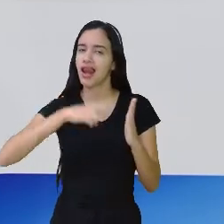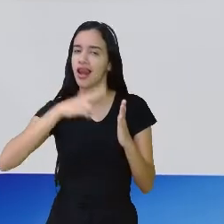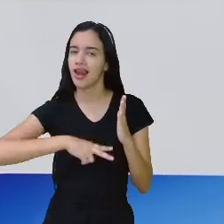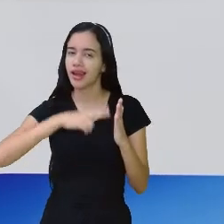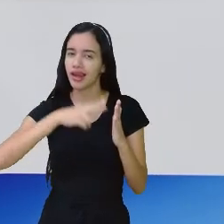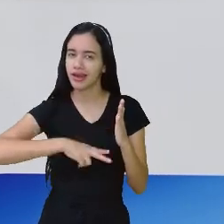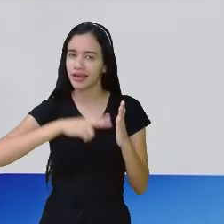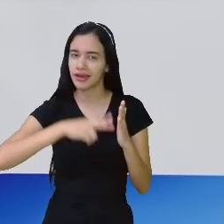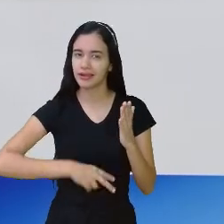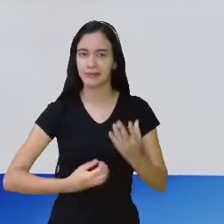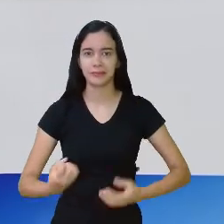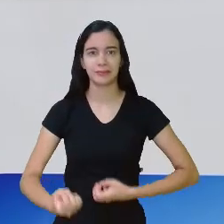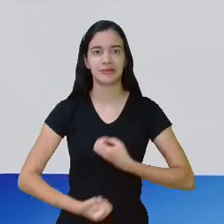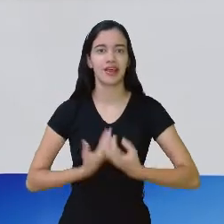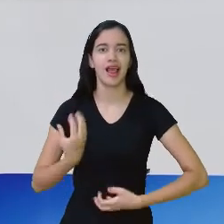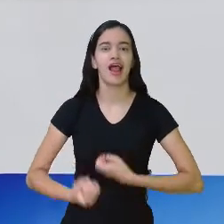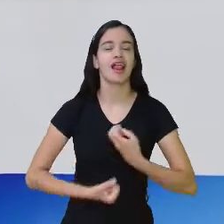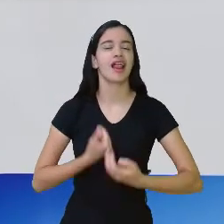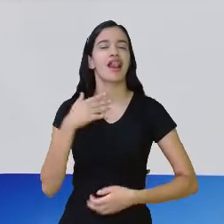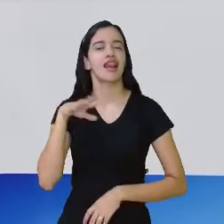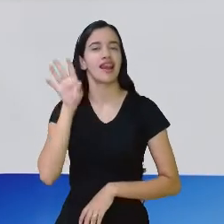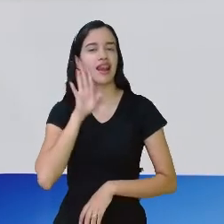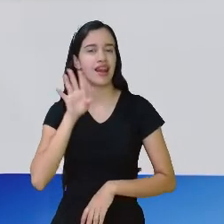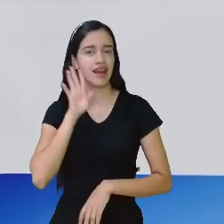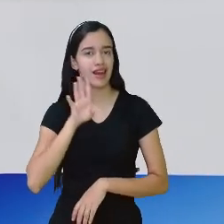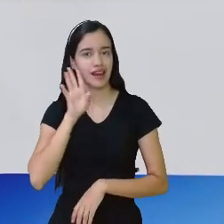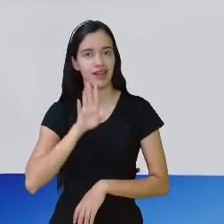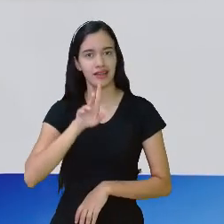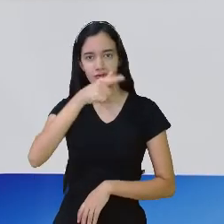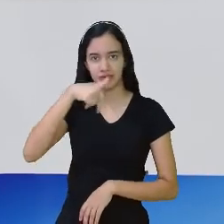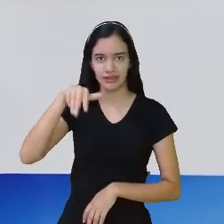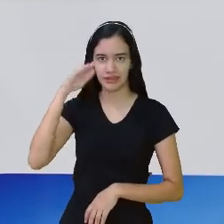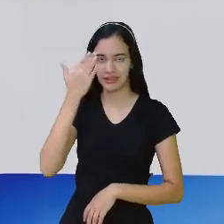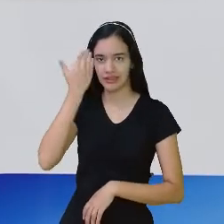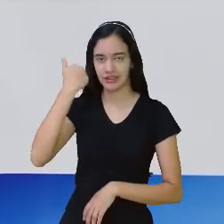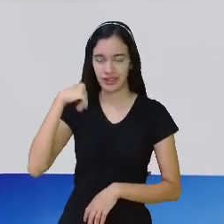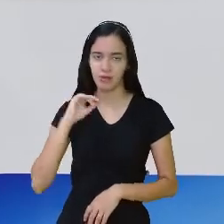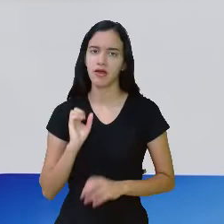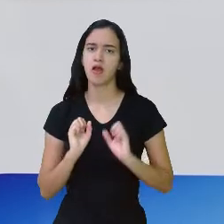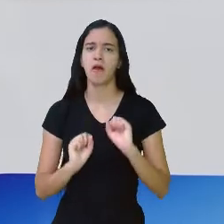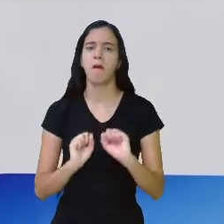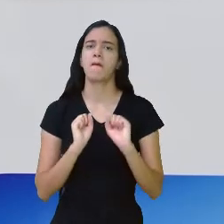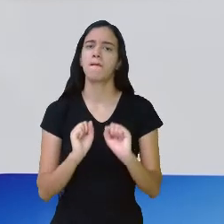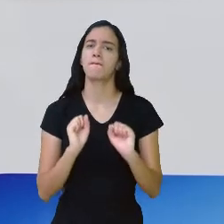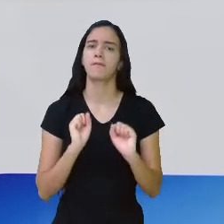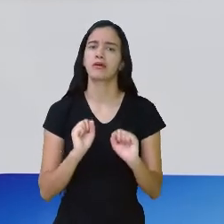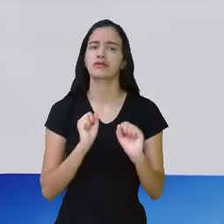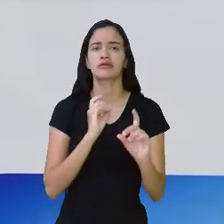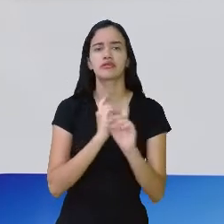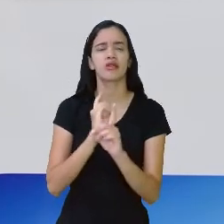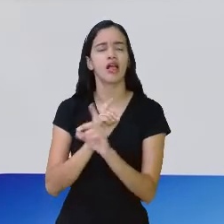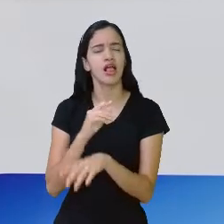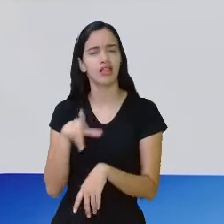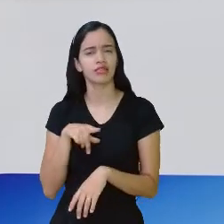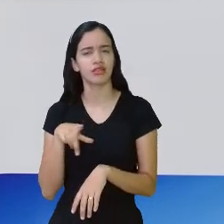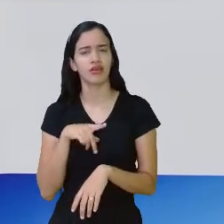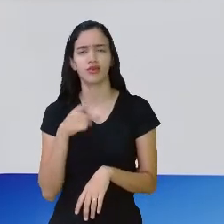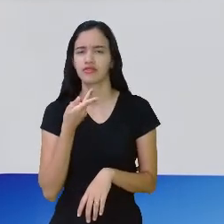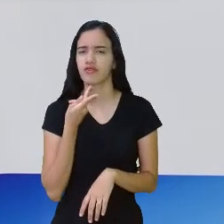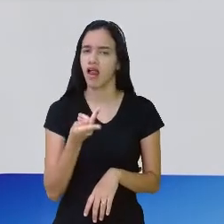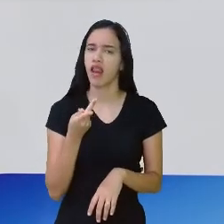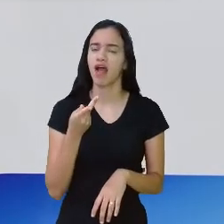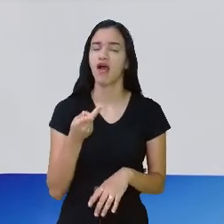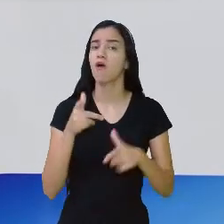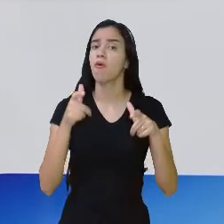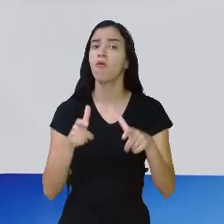poeminhas, bastante legal. Vocês já sabem que podem encontrar poemas. Eu tenho que falar, gente, na árvore de